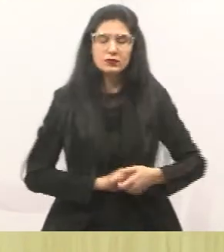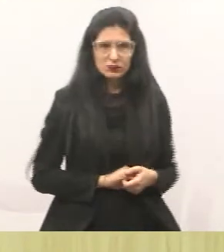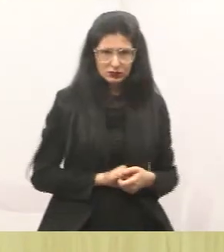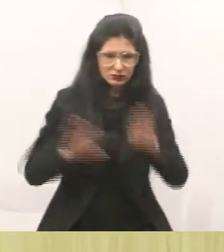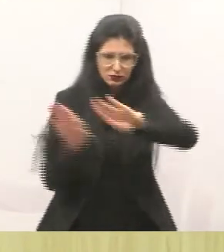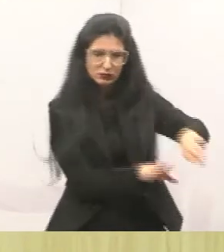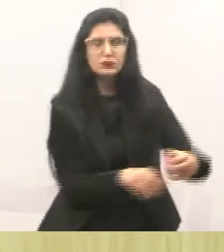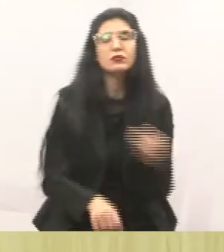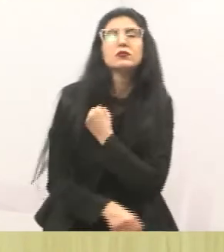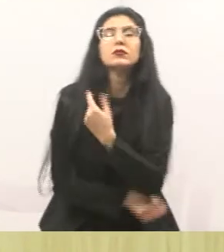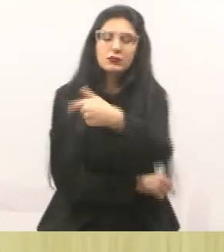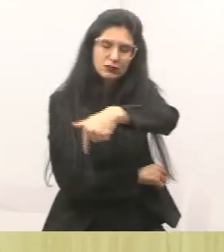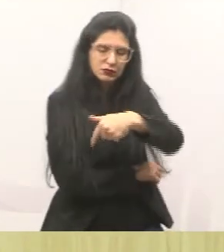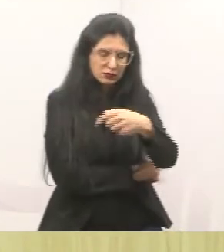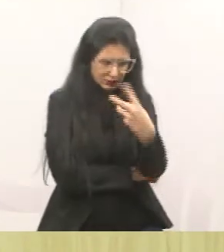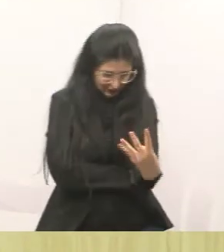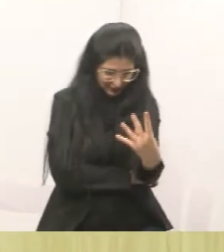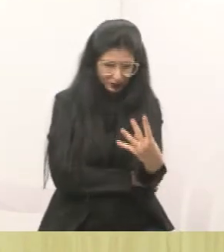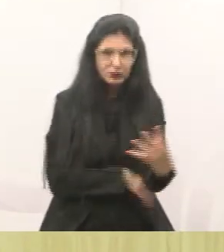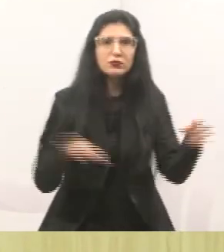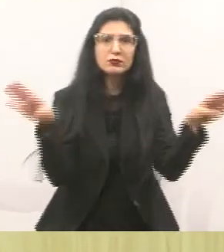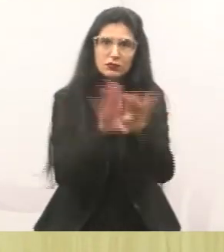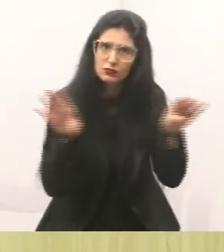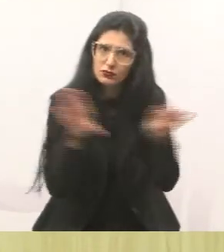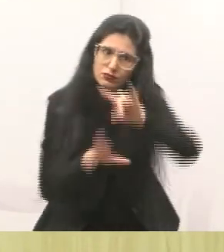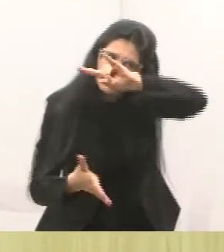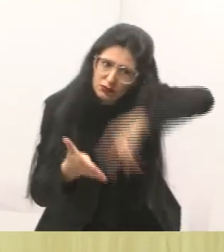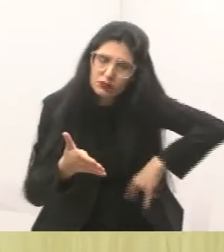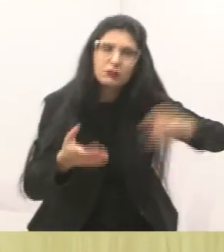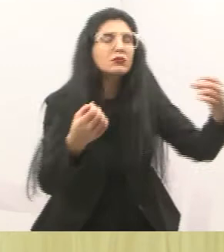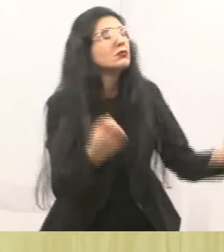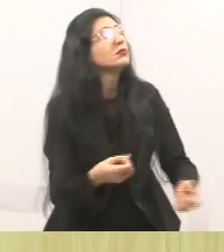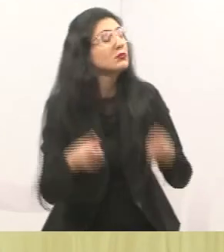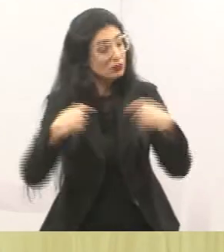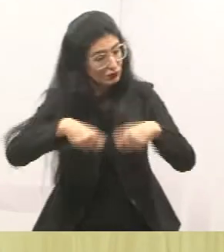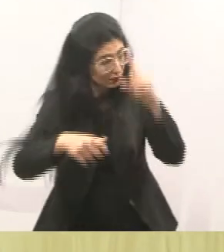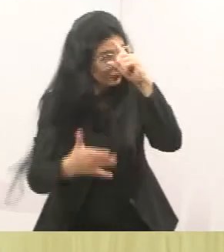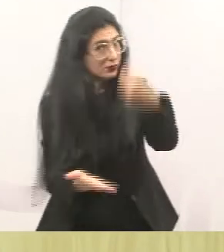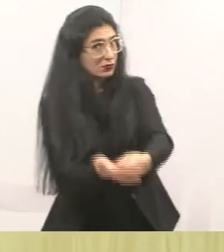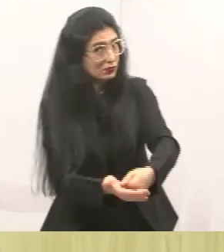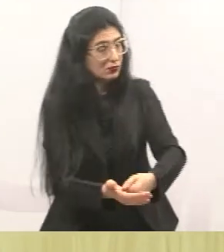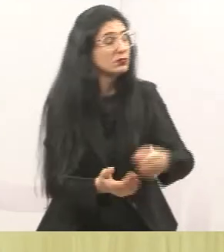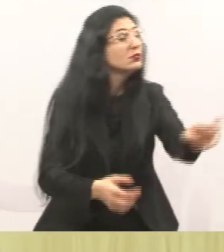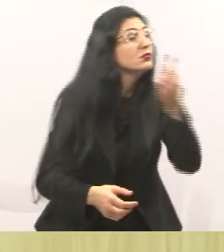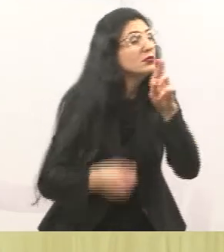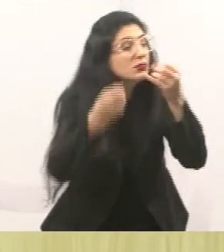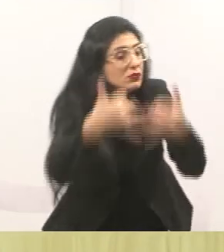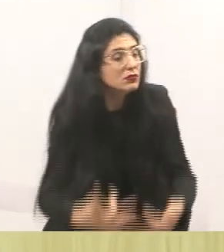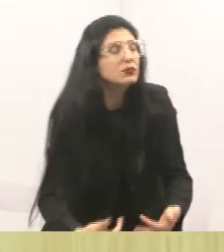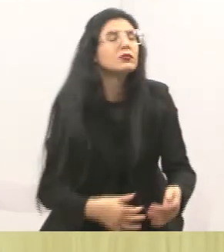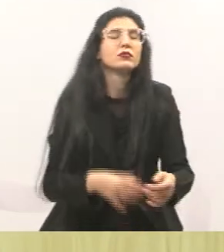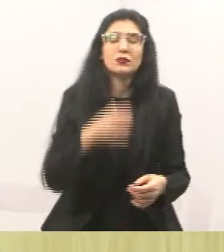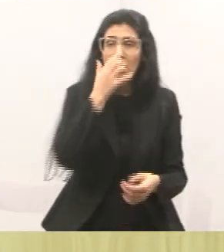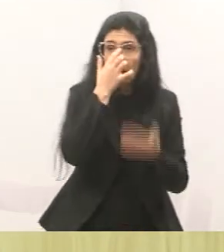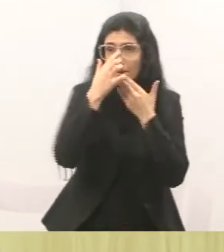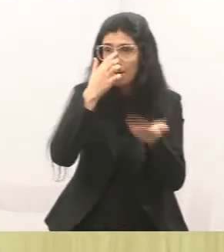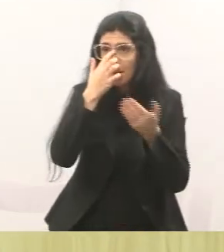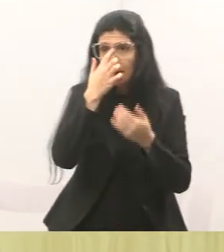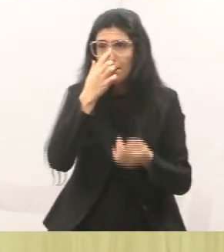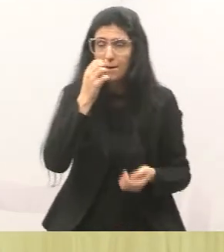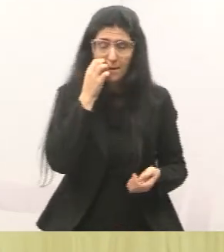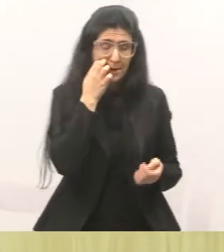Pedido de informação número 74. Já encaminhamos vários ofícios ao prefeito municipal solicitando a